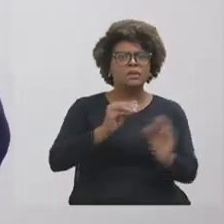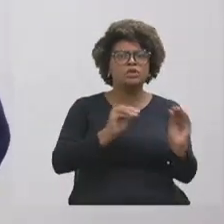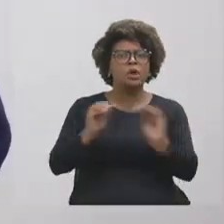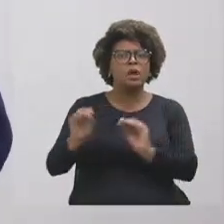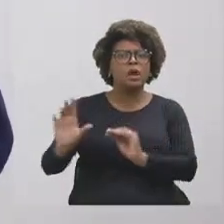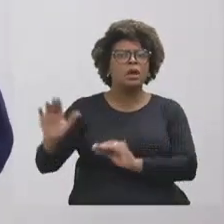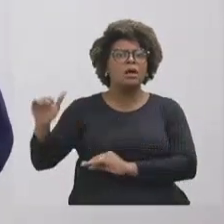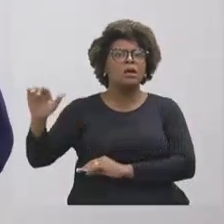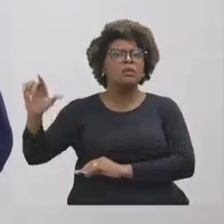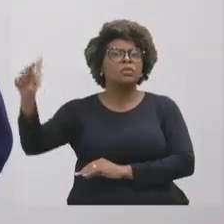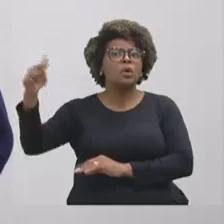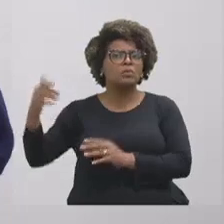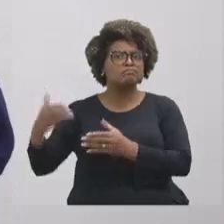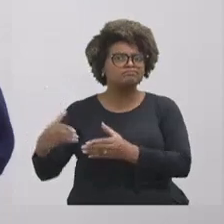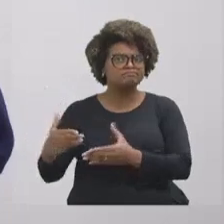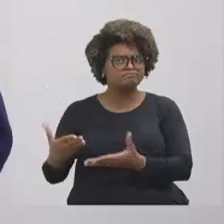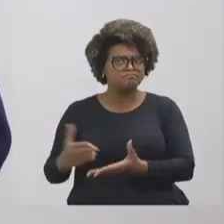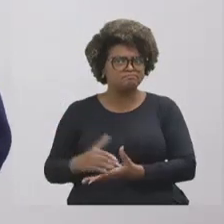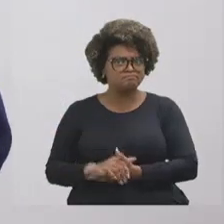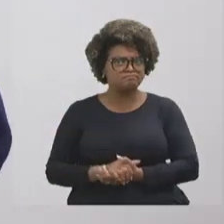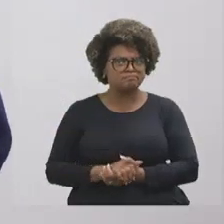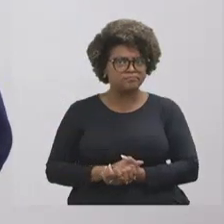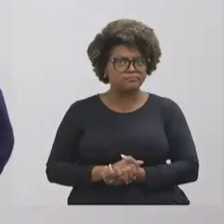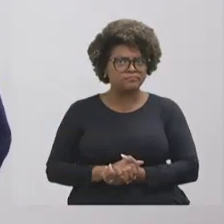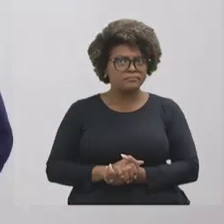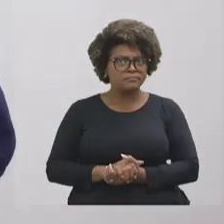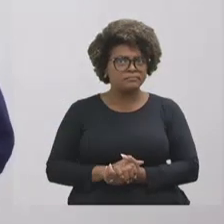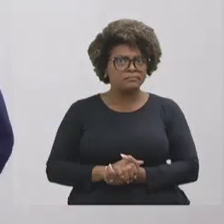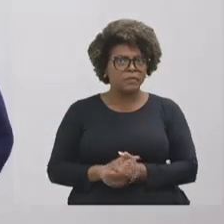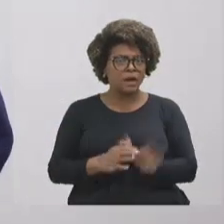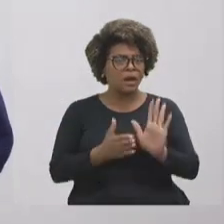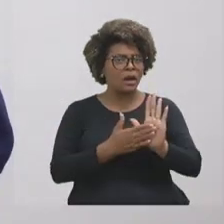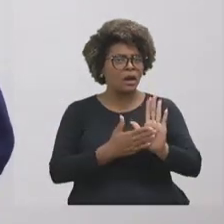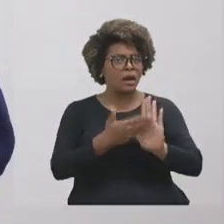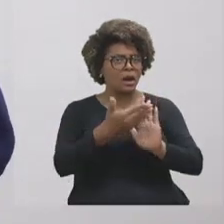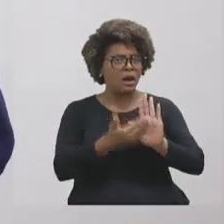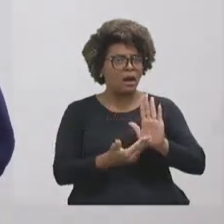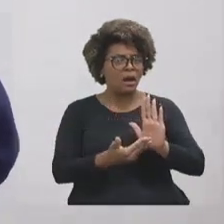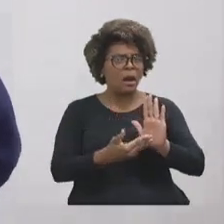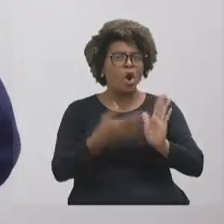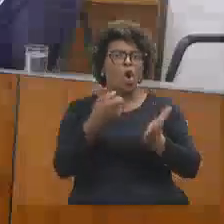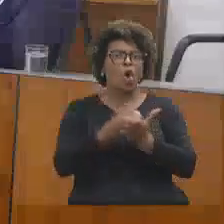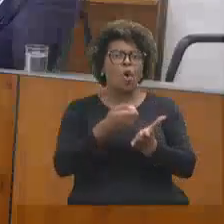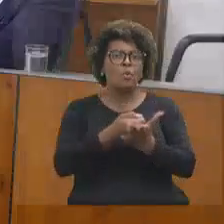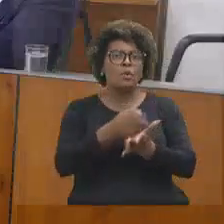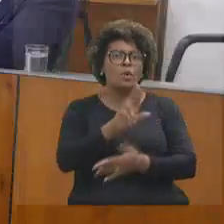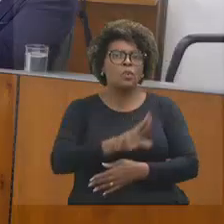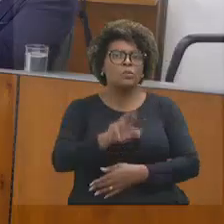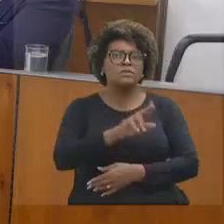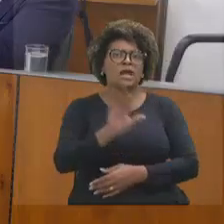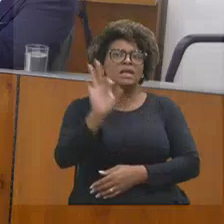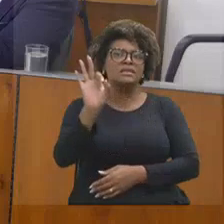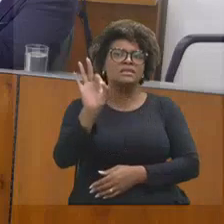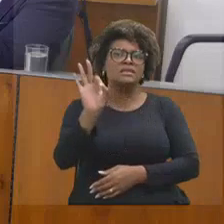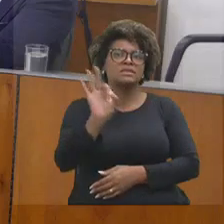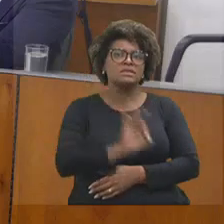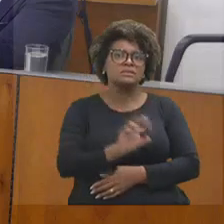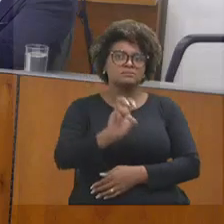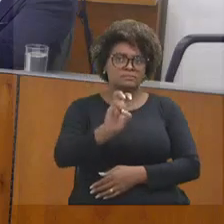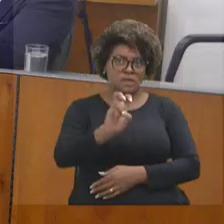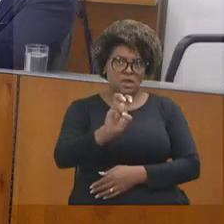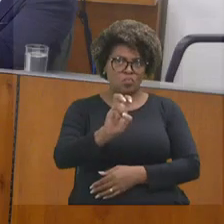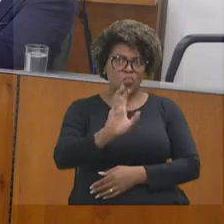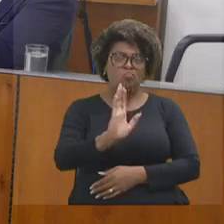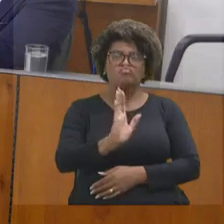essa cláusula que obriga a utilização de 100%. sendo que já tá pacificado e que que isso vai fazer